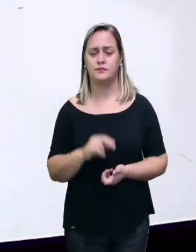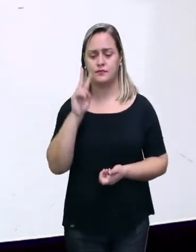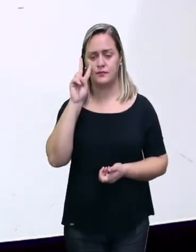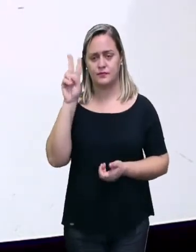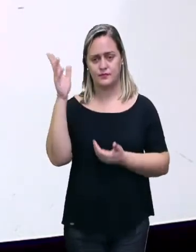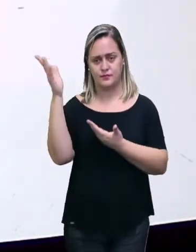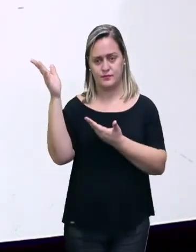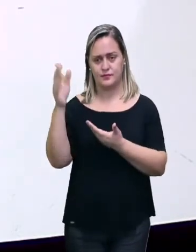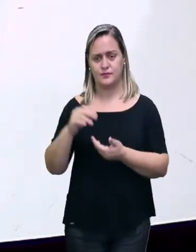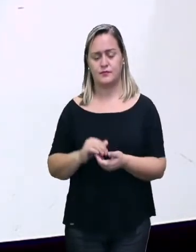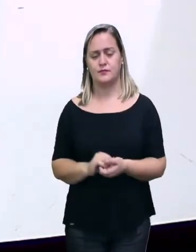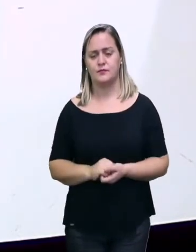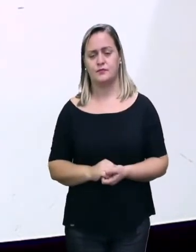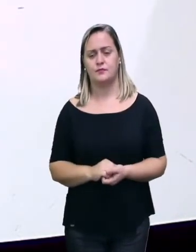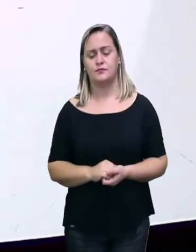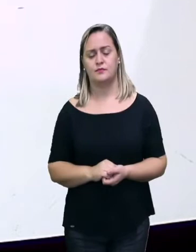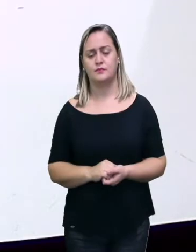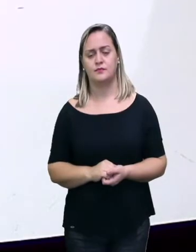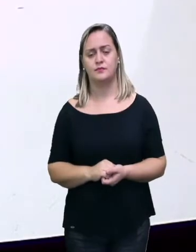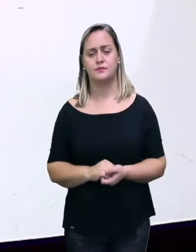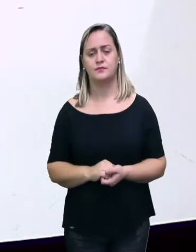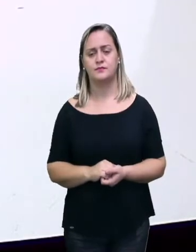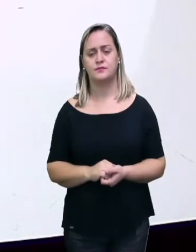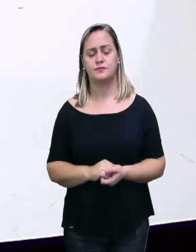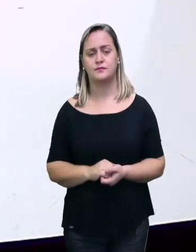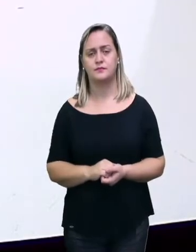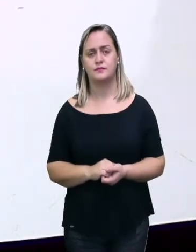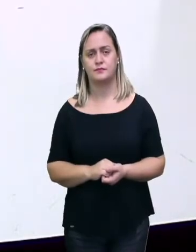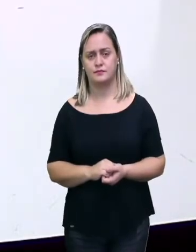Marquei aqui, como vocês podem ver.